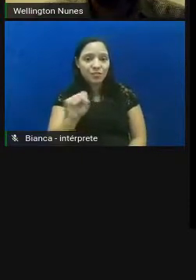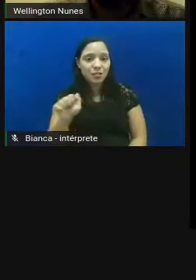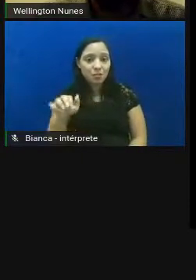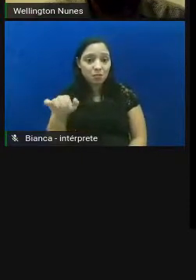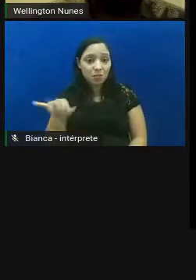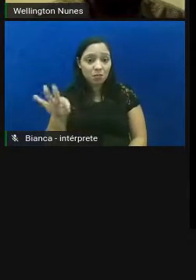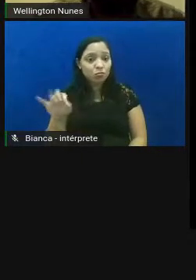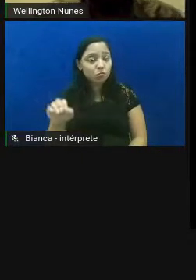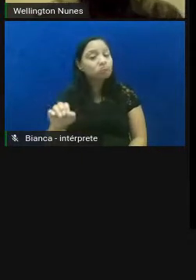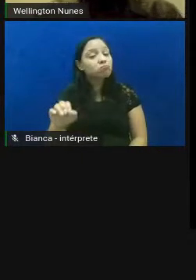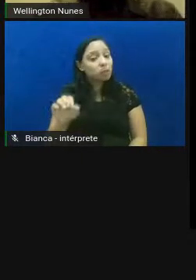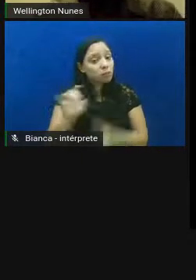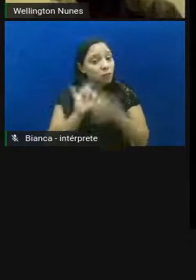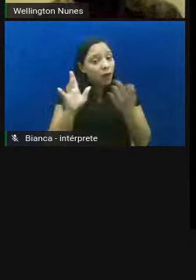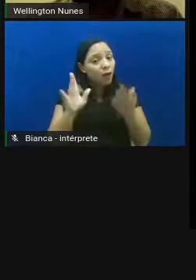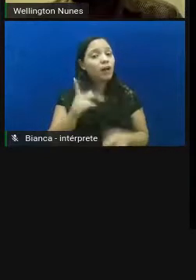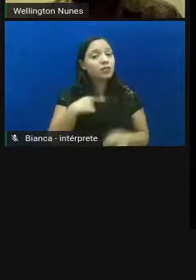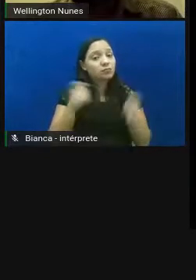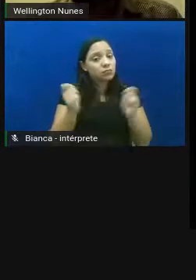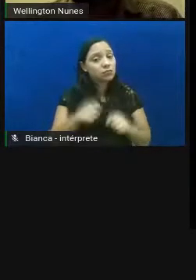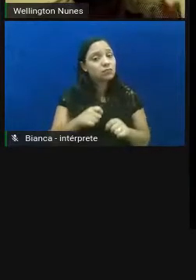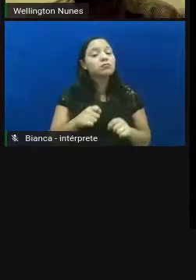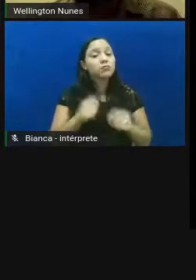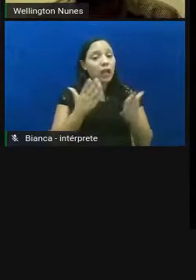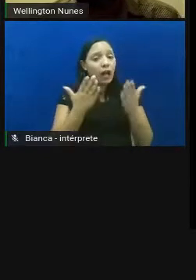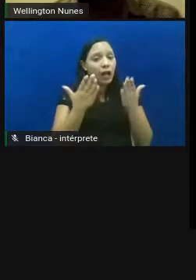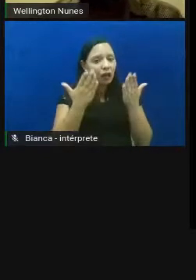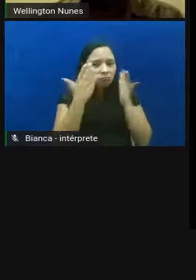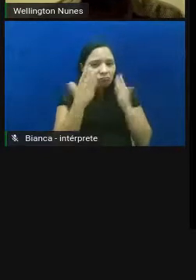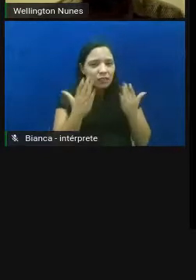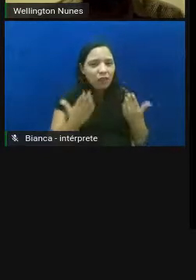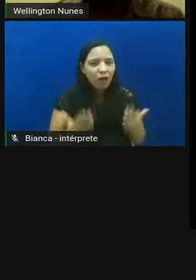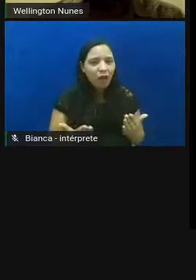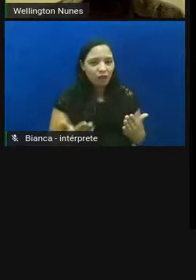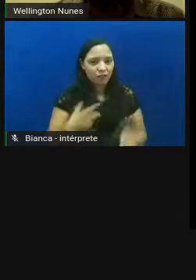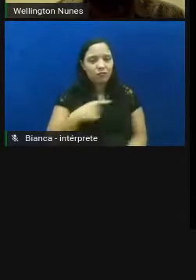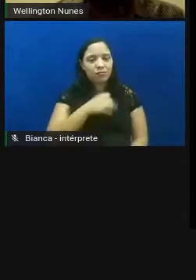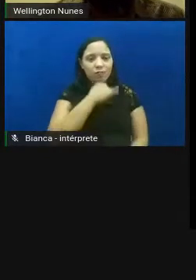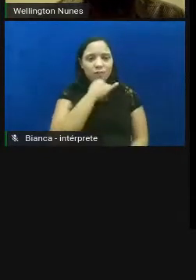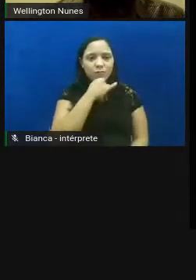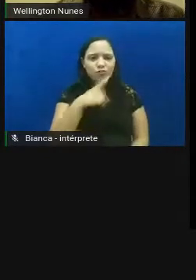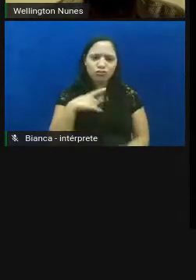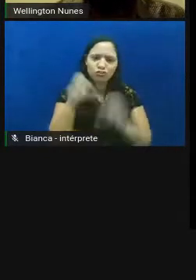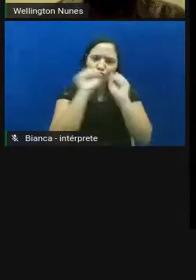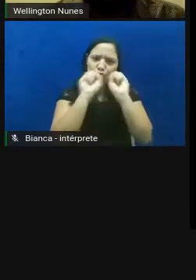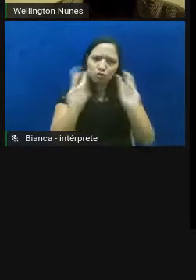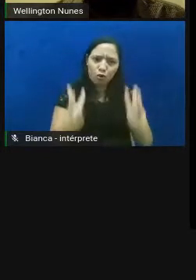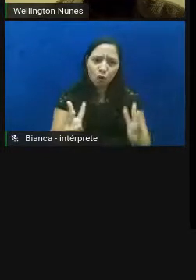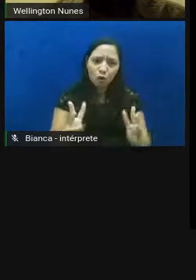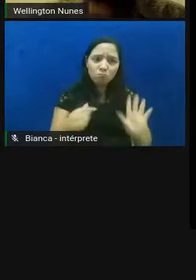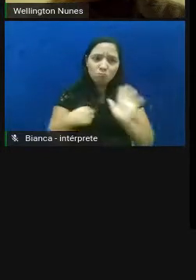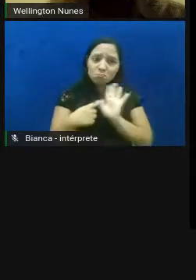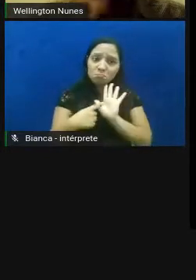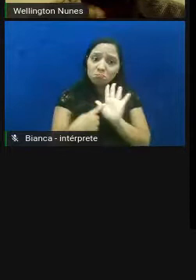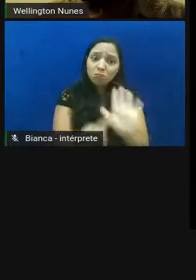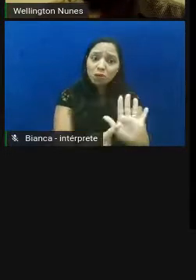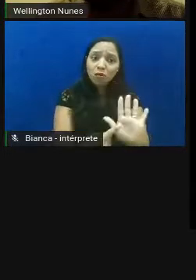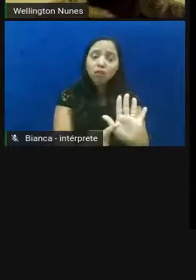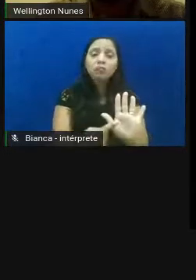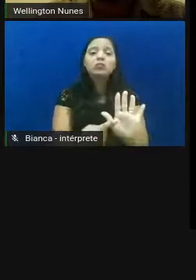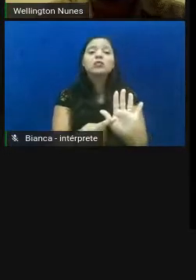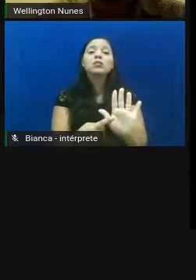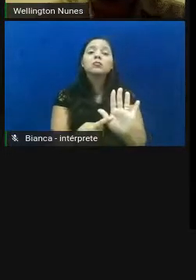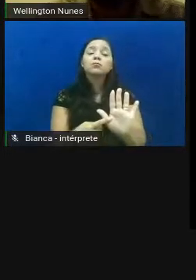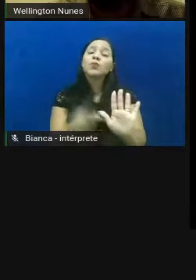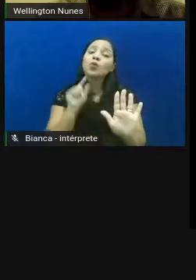análises. Hoje existem softwares, por exemplo, que conseguem projetar a probabilidade